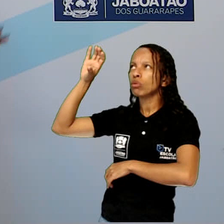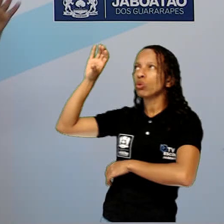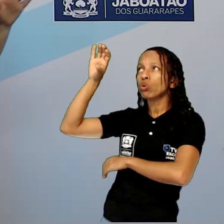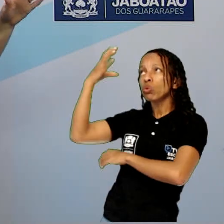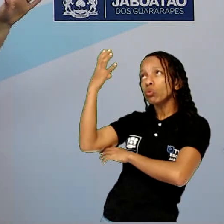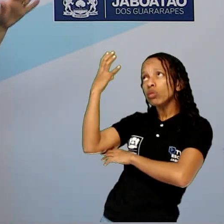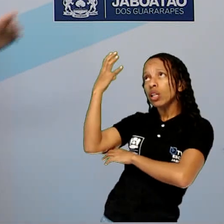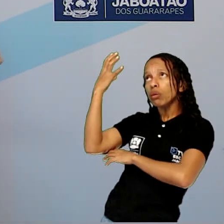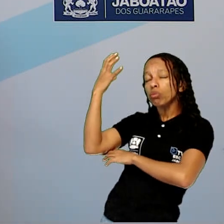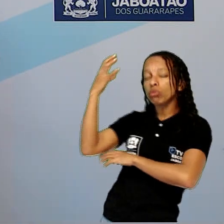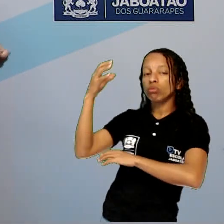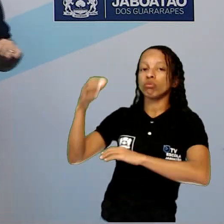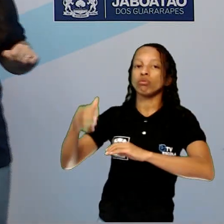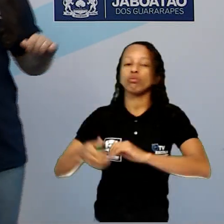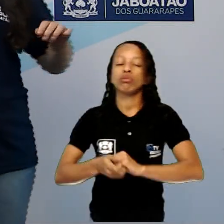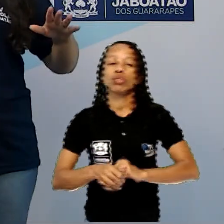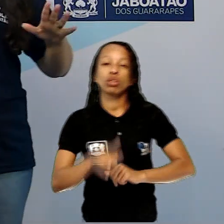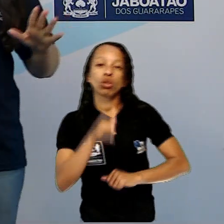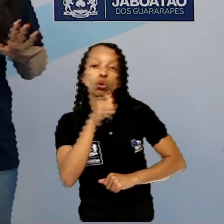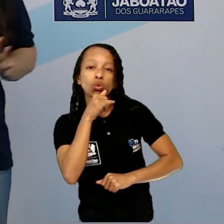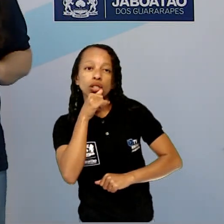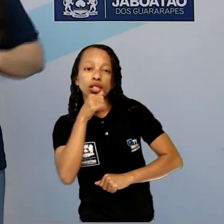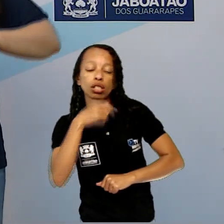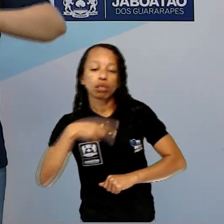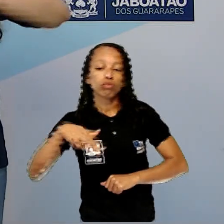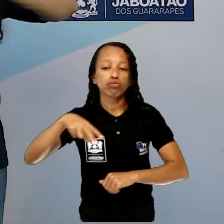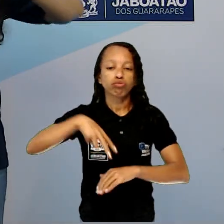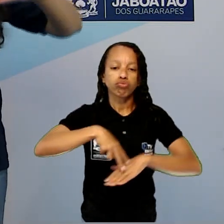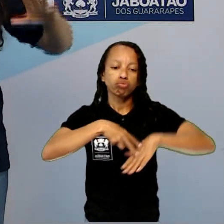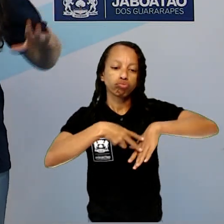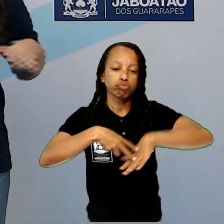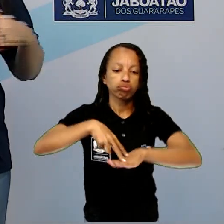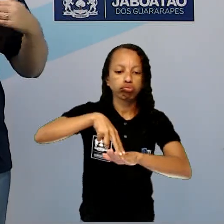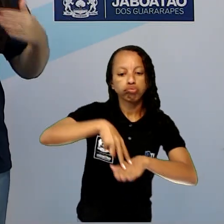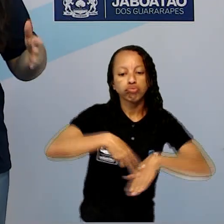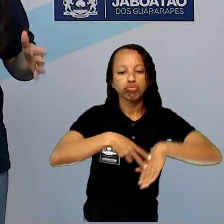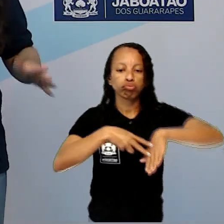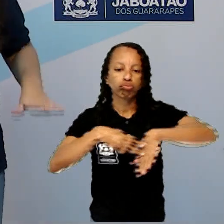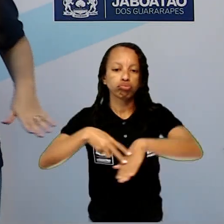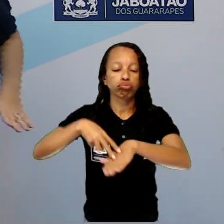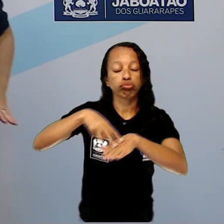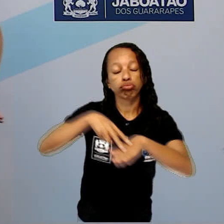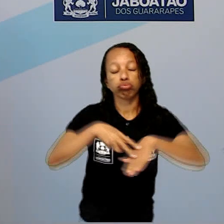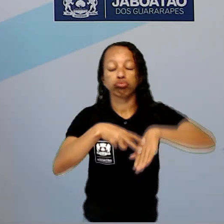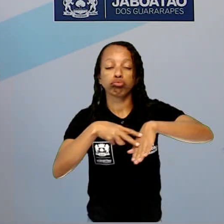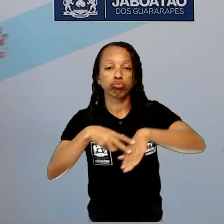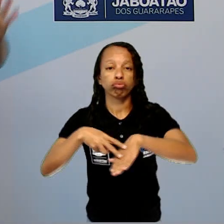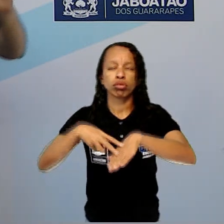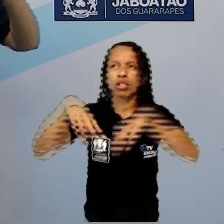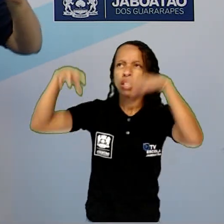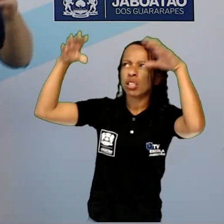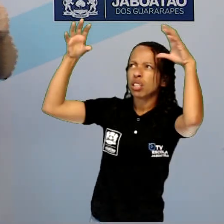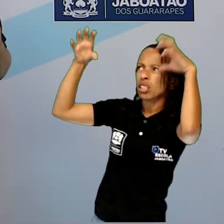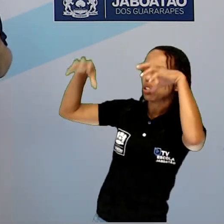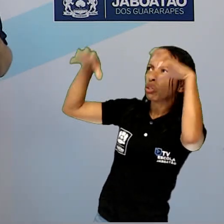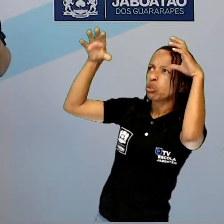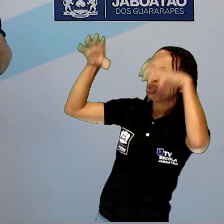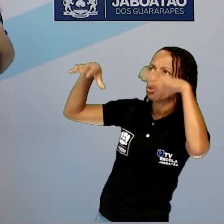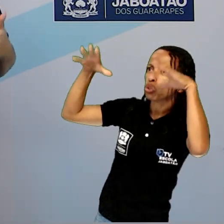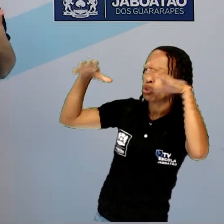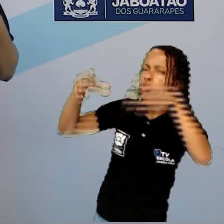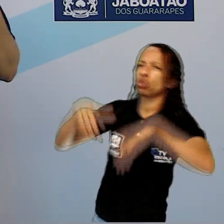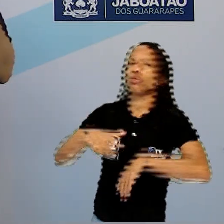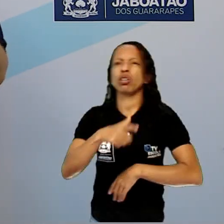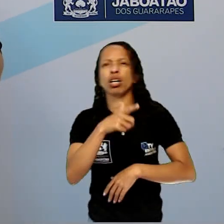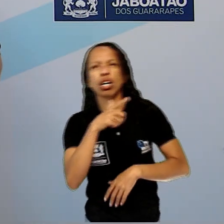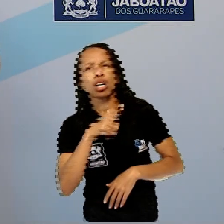estou viajando e de repente está uma ressaca, uma chuva, tem umas ondas bem legais,